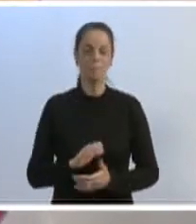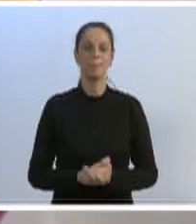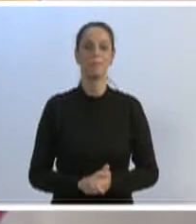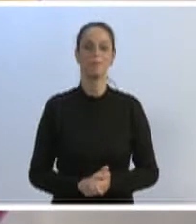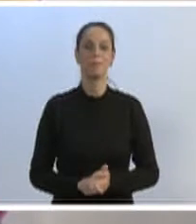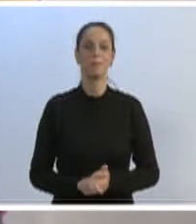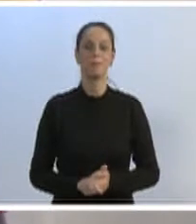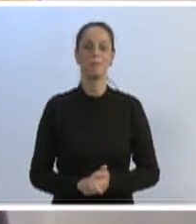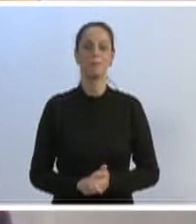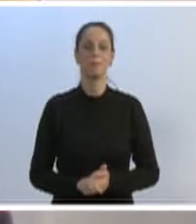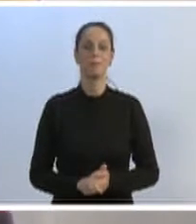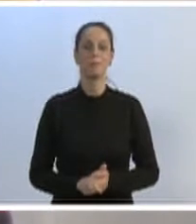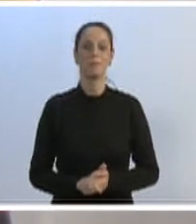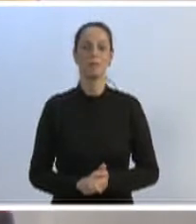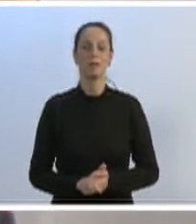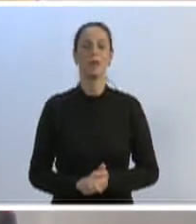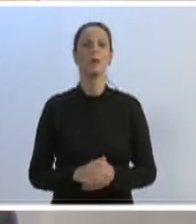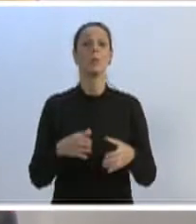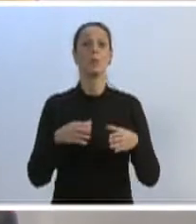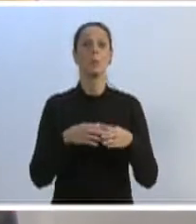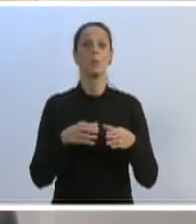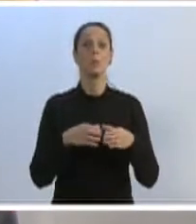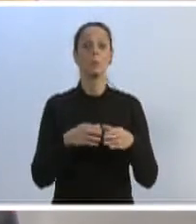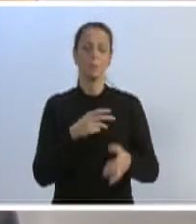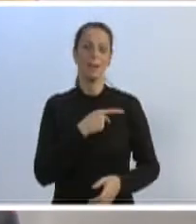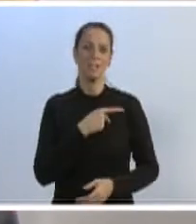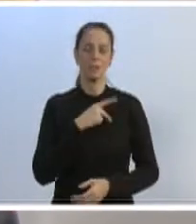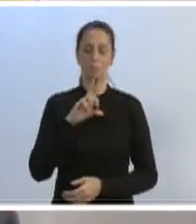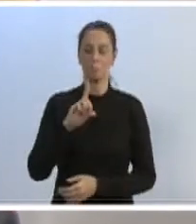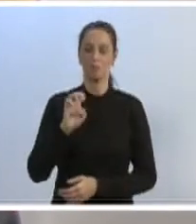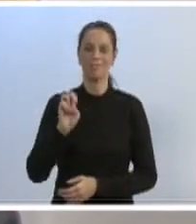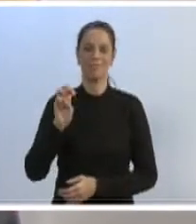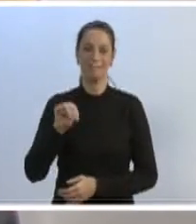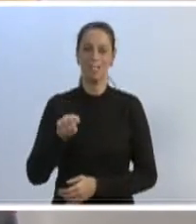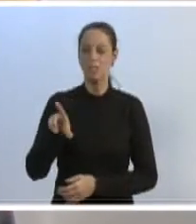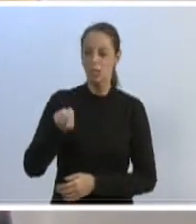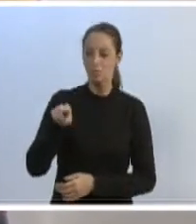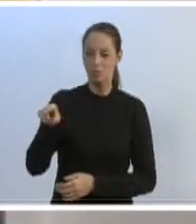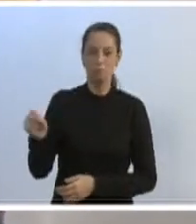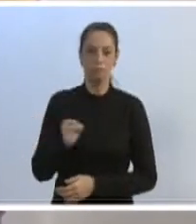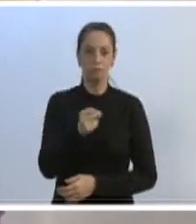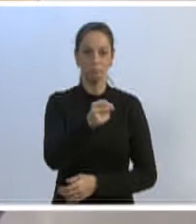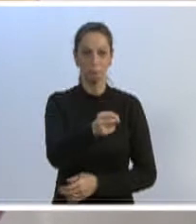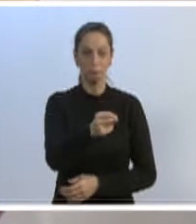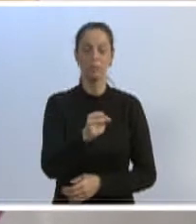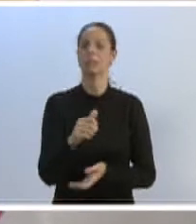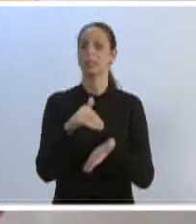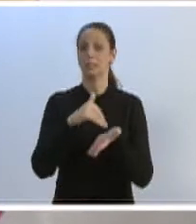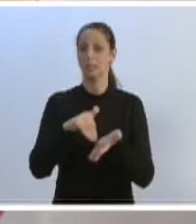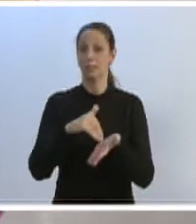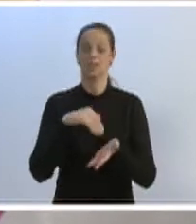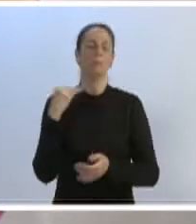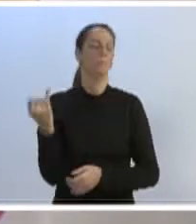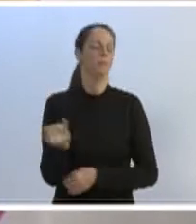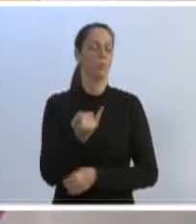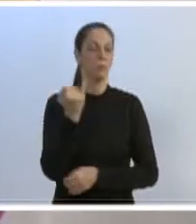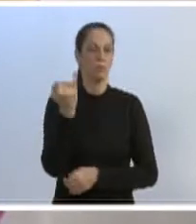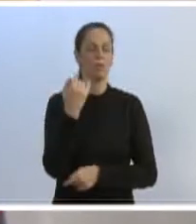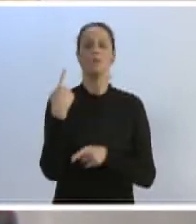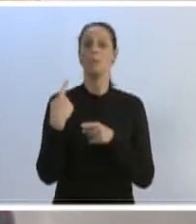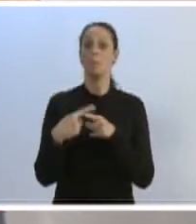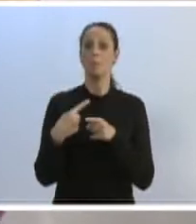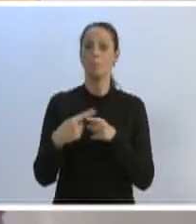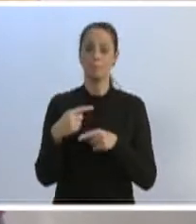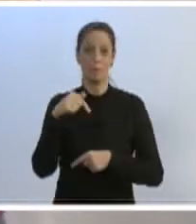indicado pelo DEM, e que realmente é muito importante no nosso município, Blumenau, que